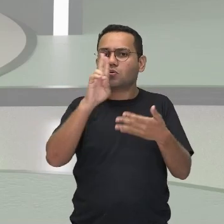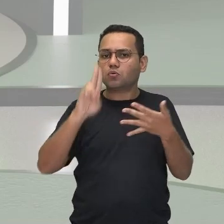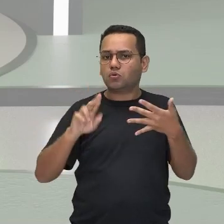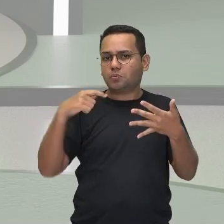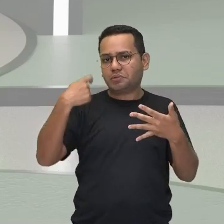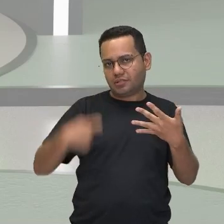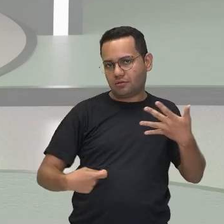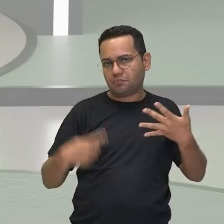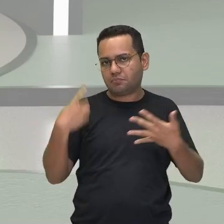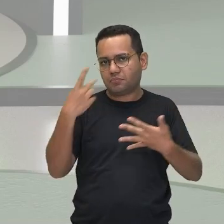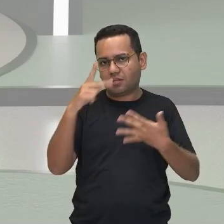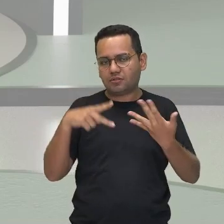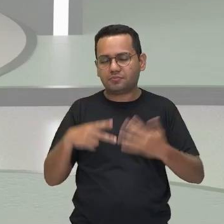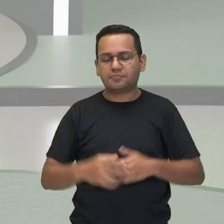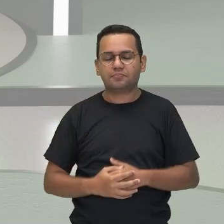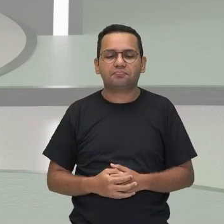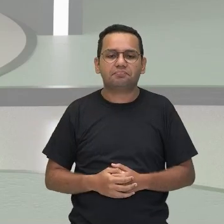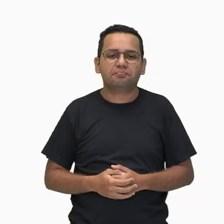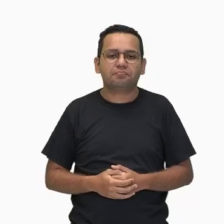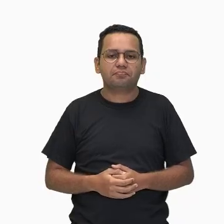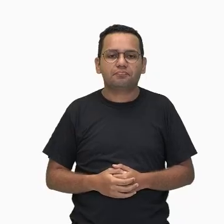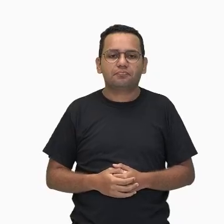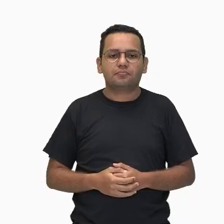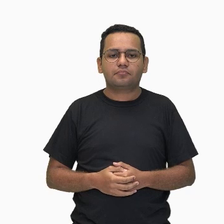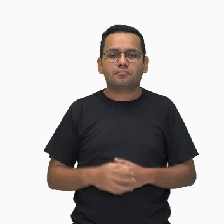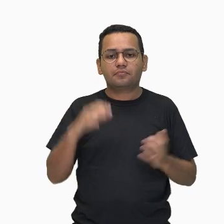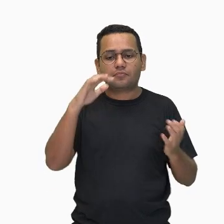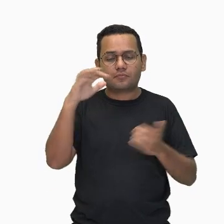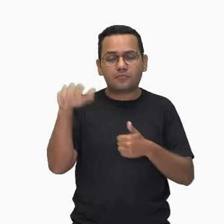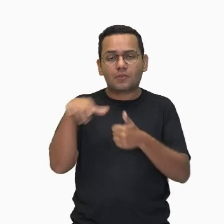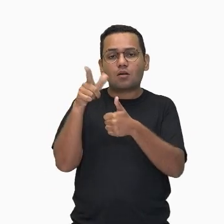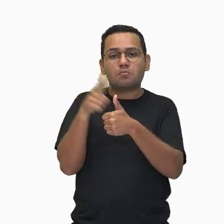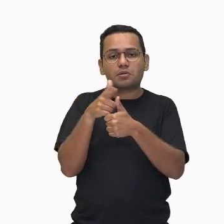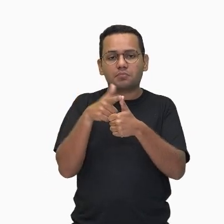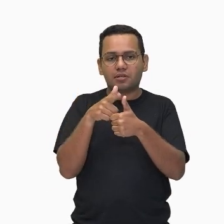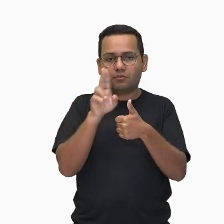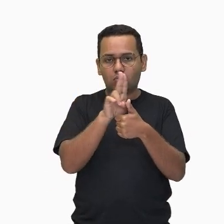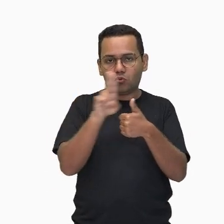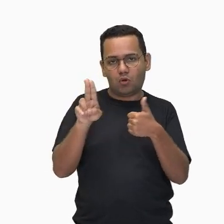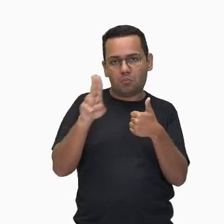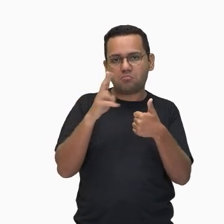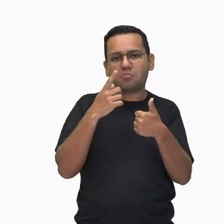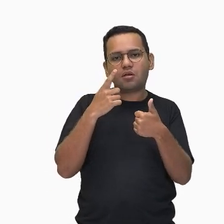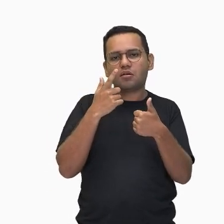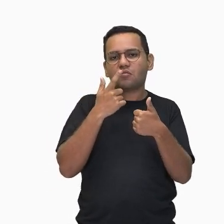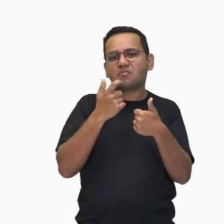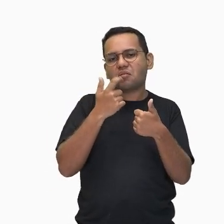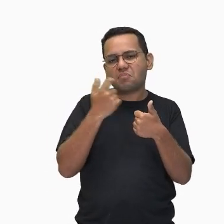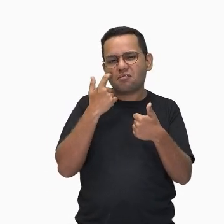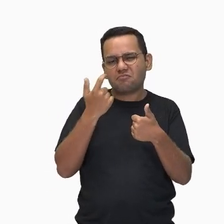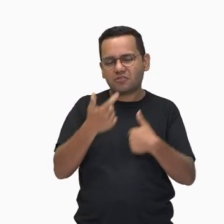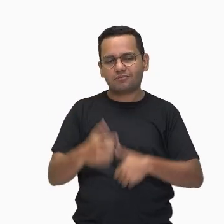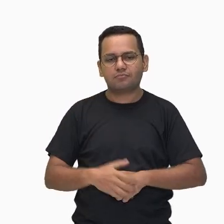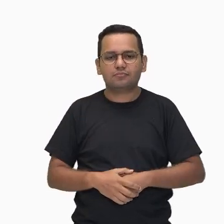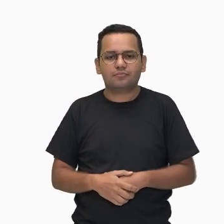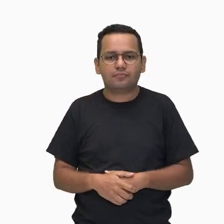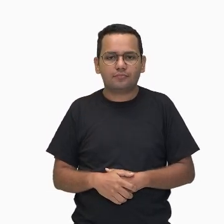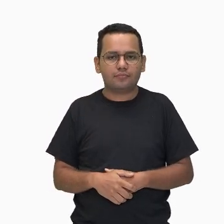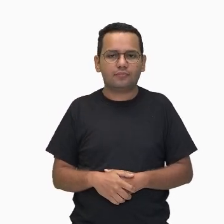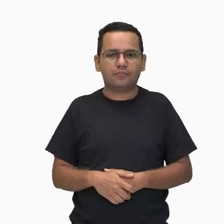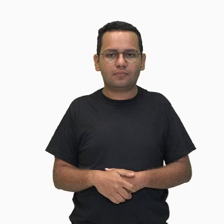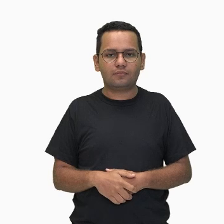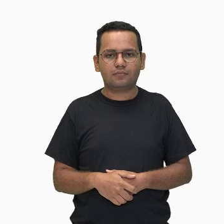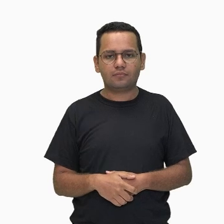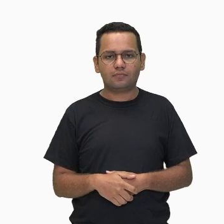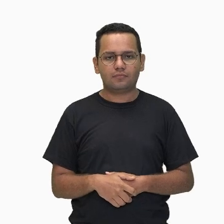O primeiro deles que a gente aborda é a decantação, né? Aplicação, um processo aplicado